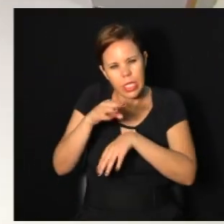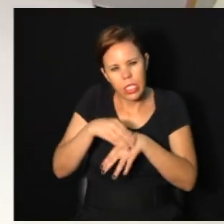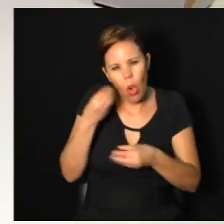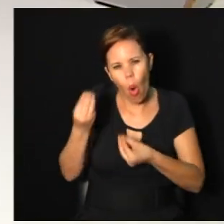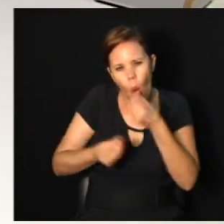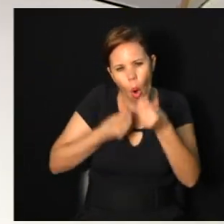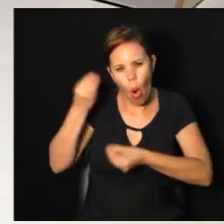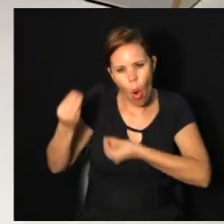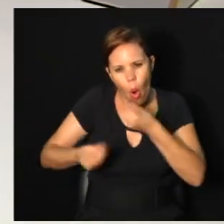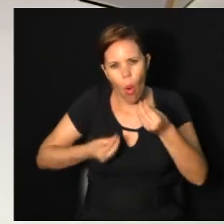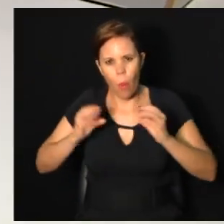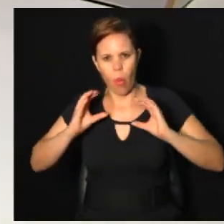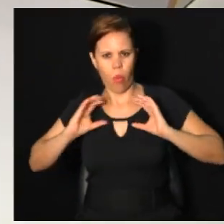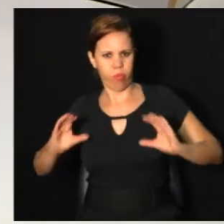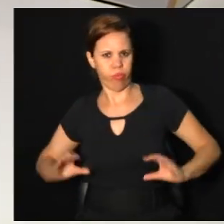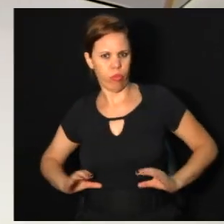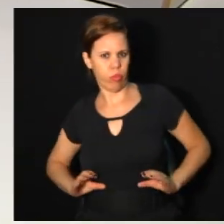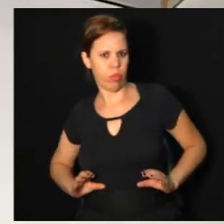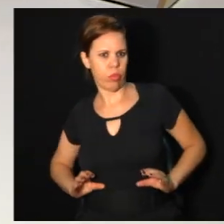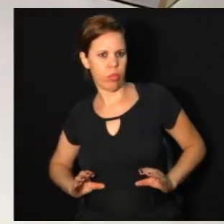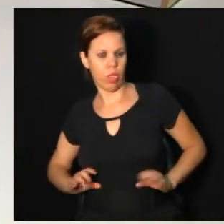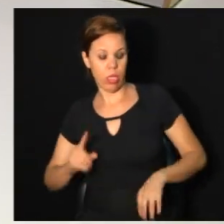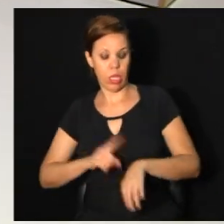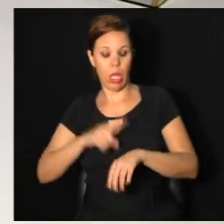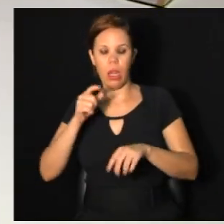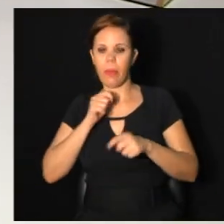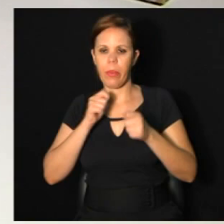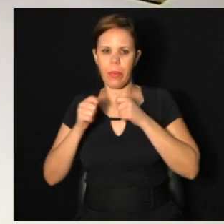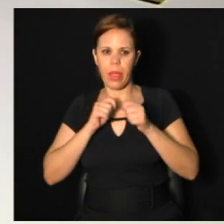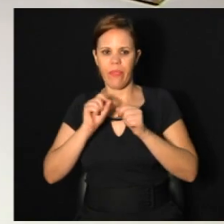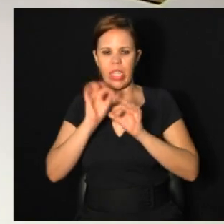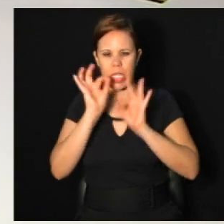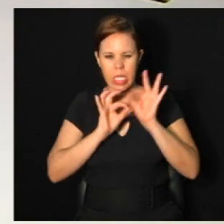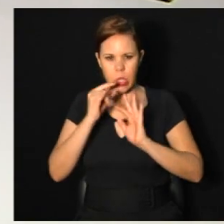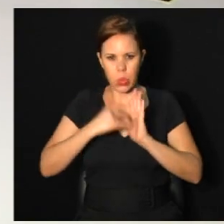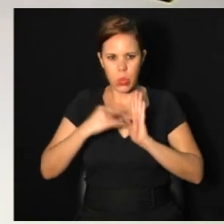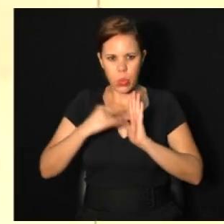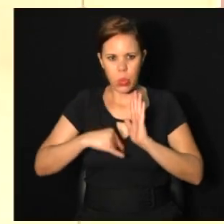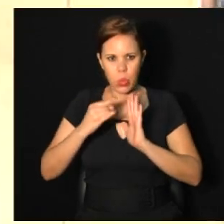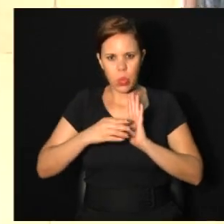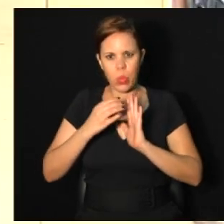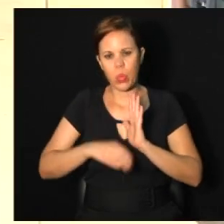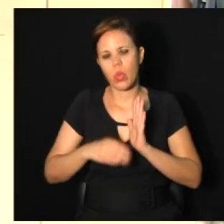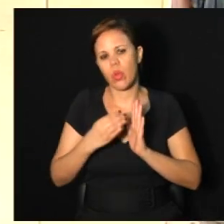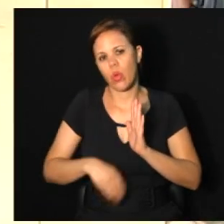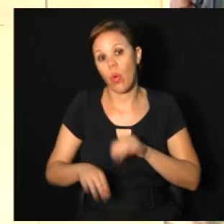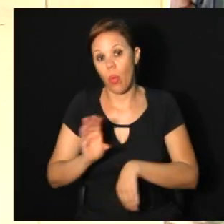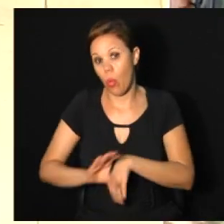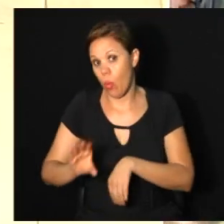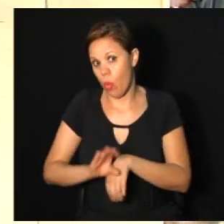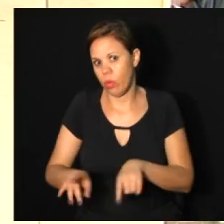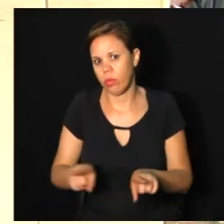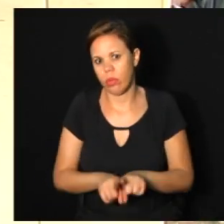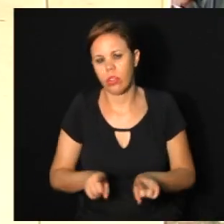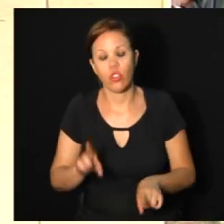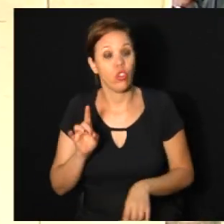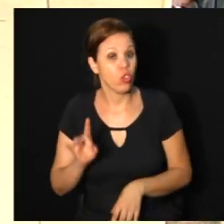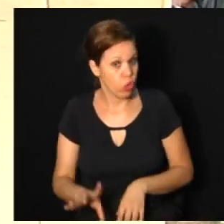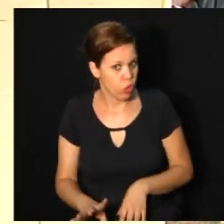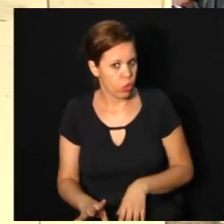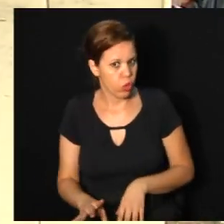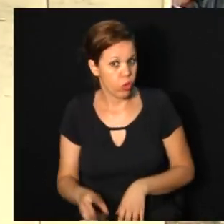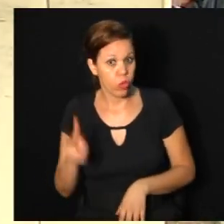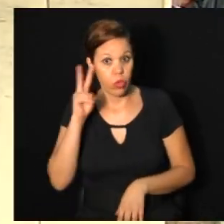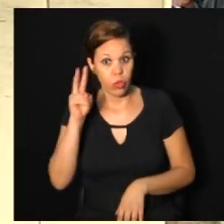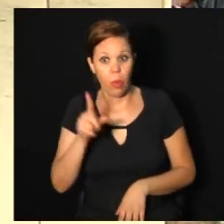se portar em entrevista, como fazer um currículo e cursos. Lembrando que no Cepat não é somente a segunda-feira